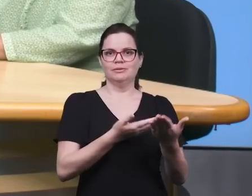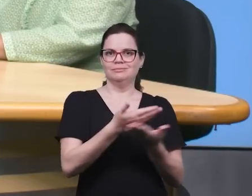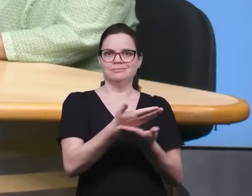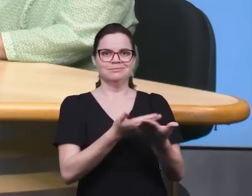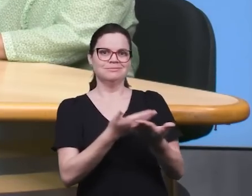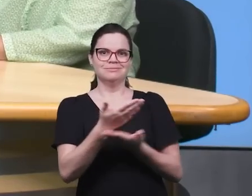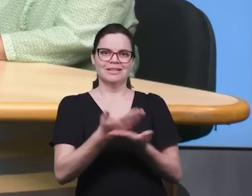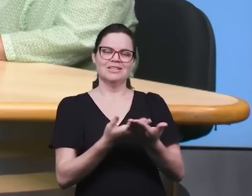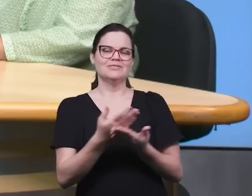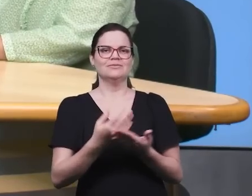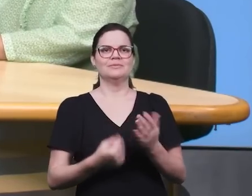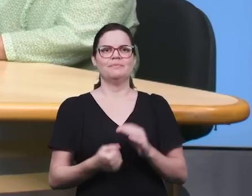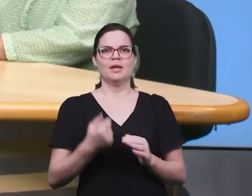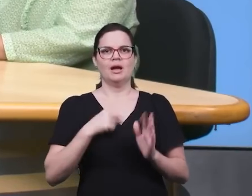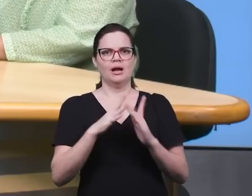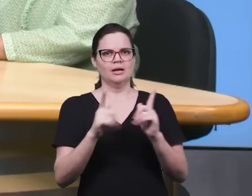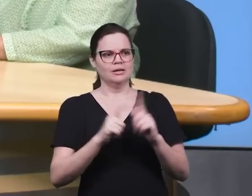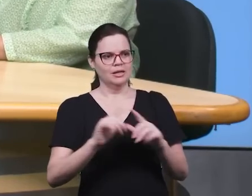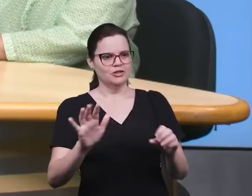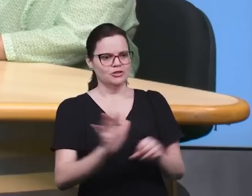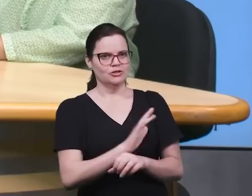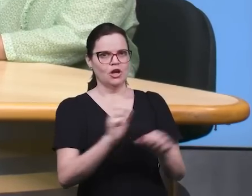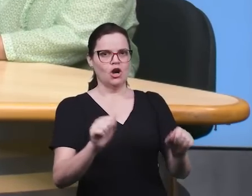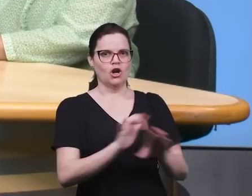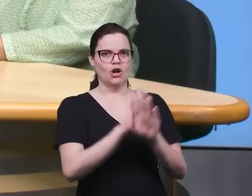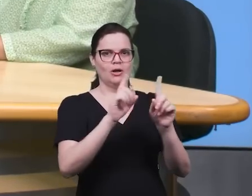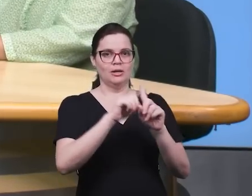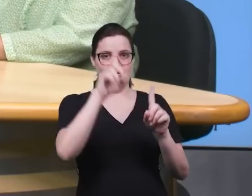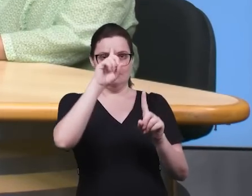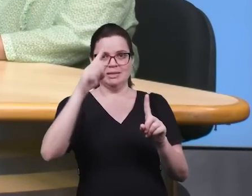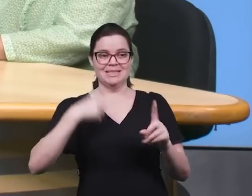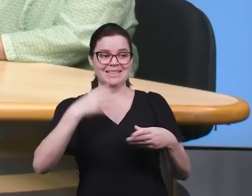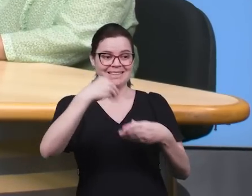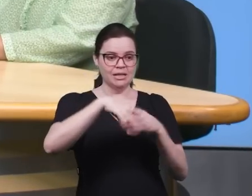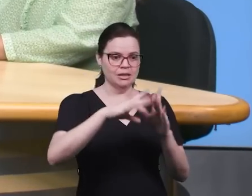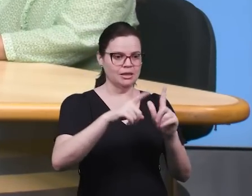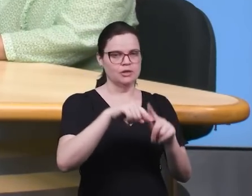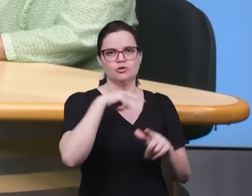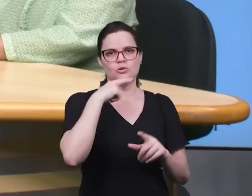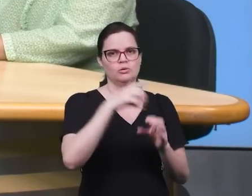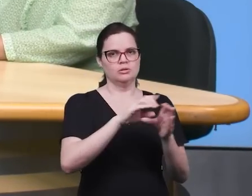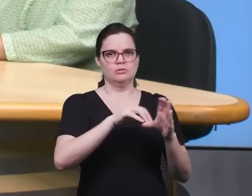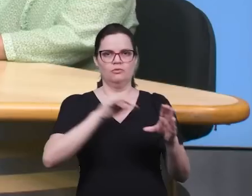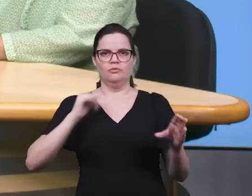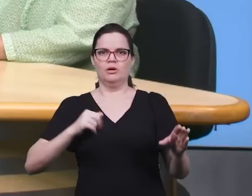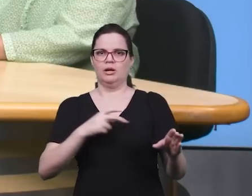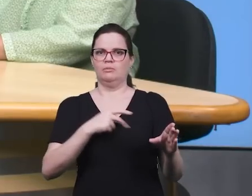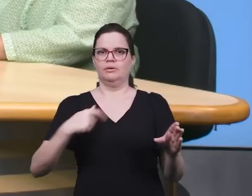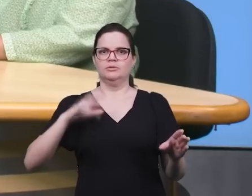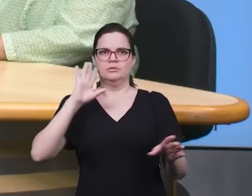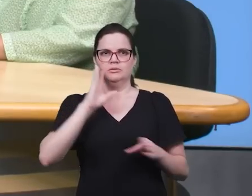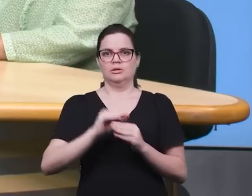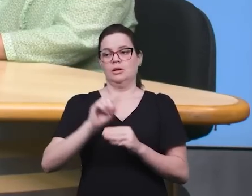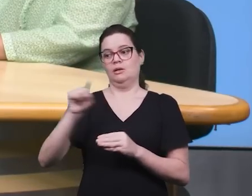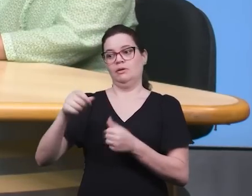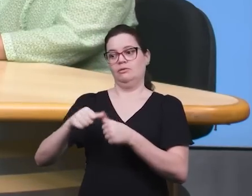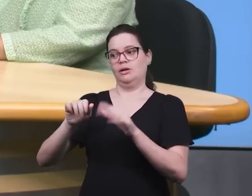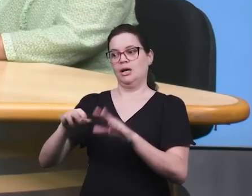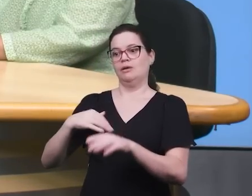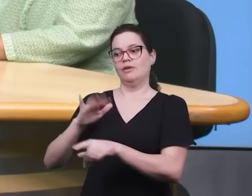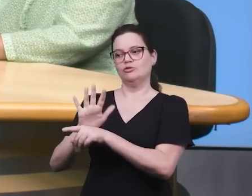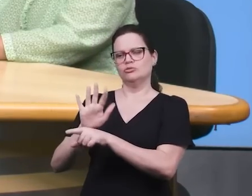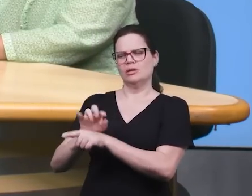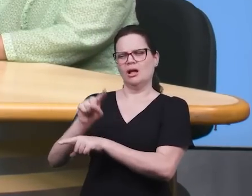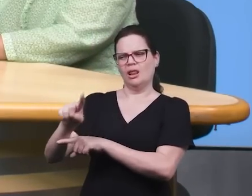frente com essa situação. Então está lá a igreja cheia, dando glória a Deus, mas não conseguindo às vezes ficar dentro da igreja. Então os pastores já sabem, o Roberto vai ficar lá fora, vai